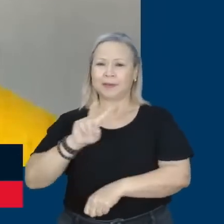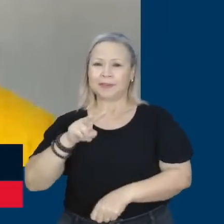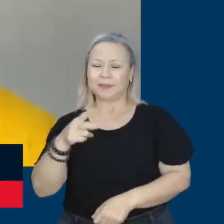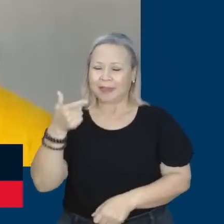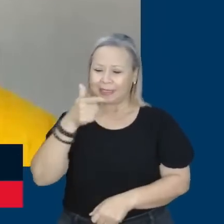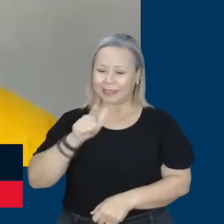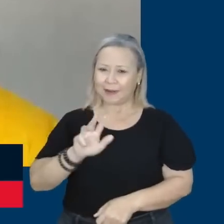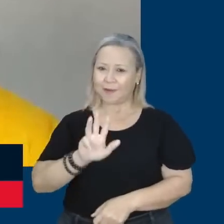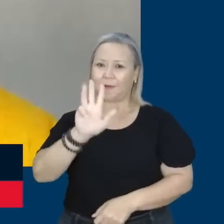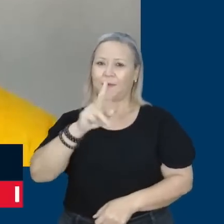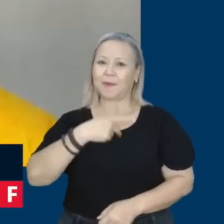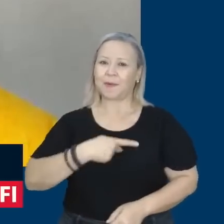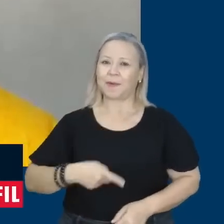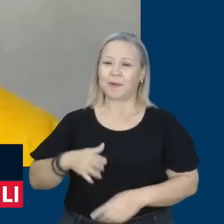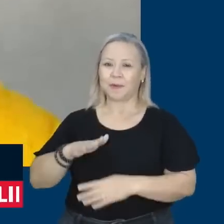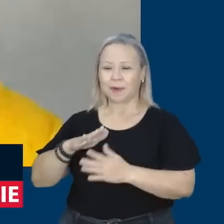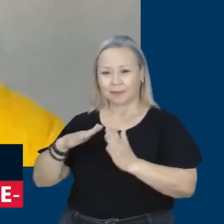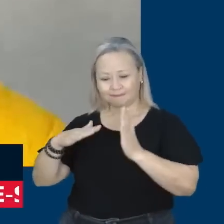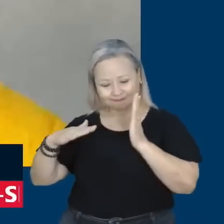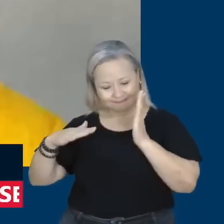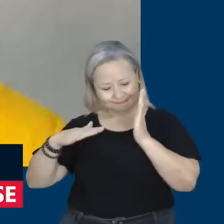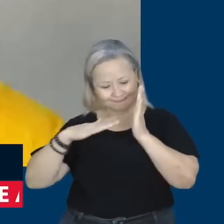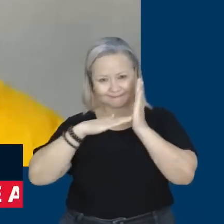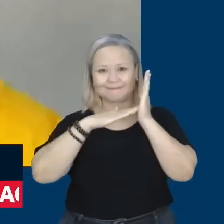Lula subir a rampa.